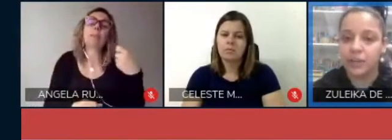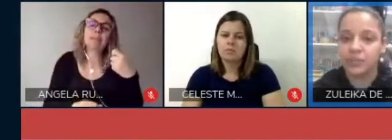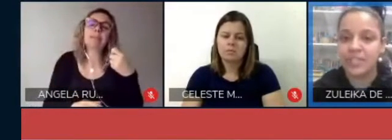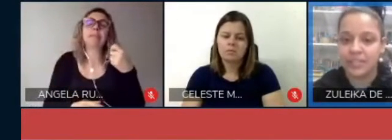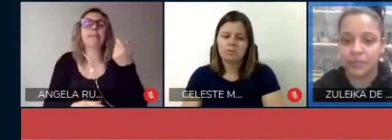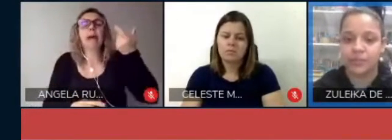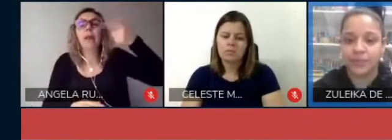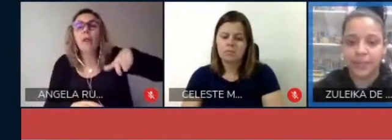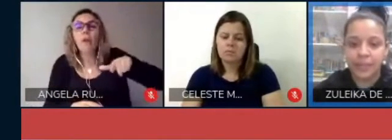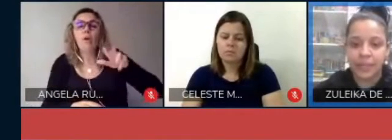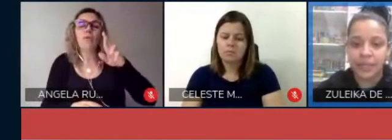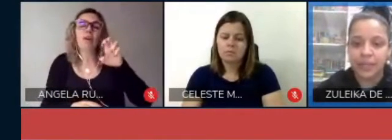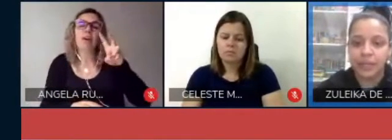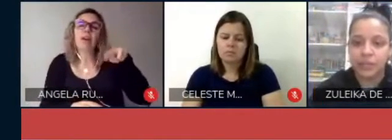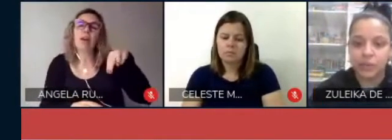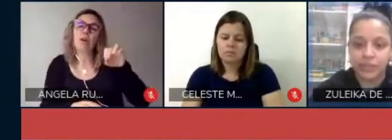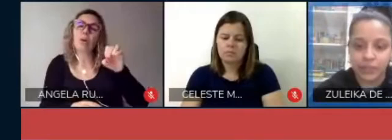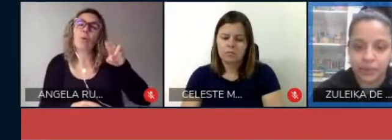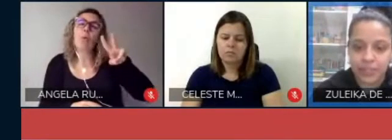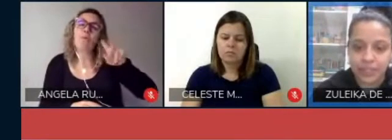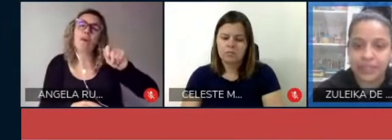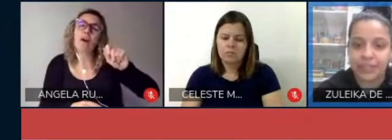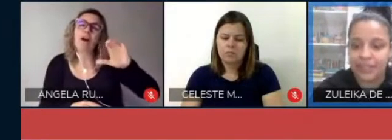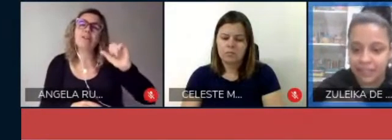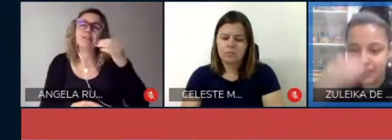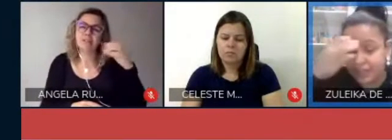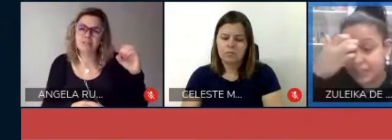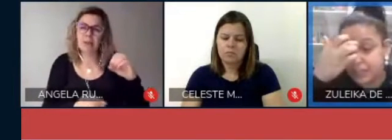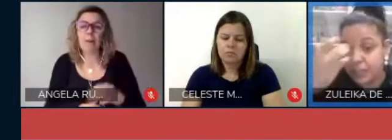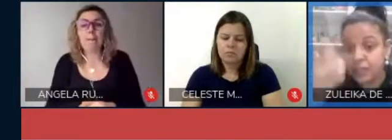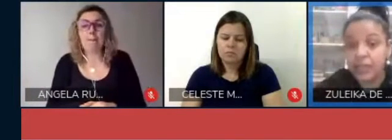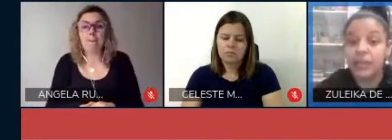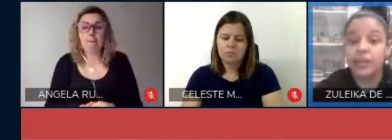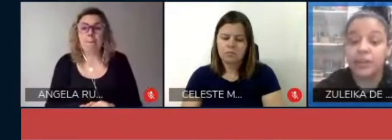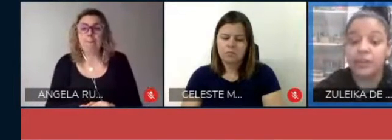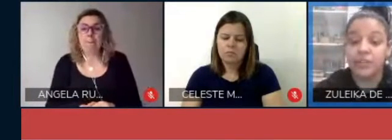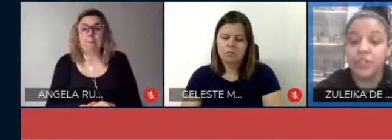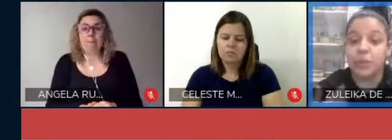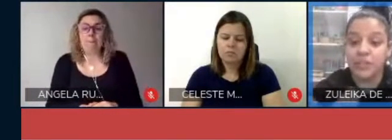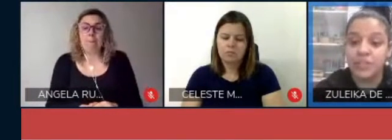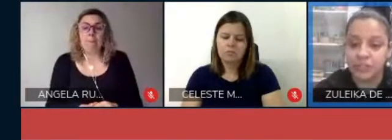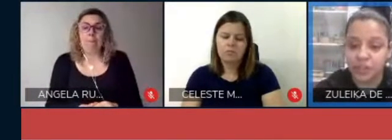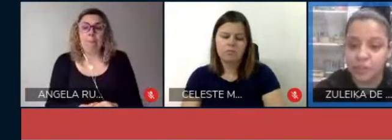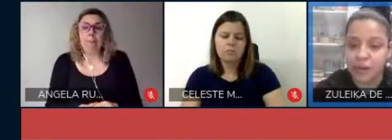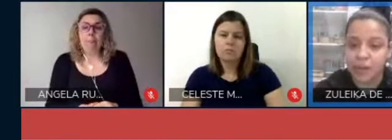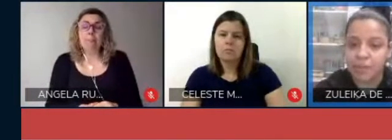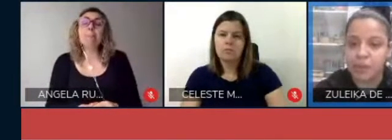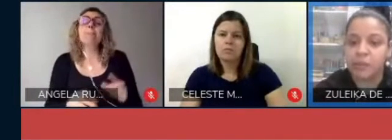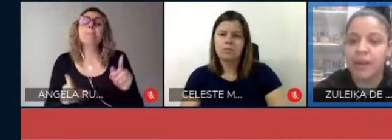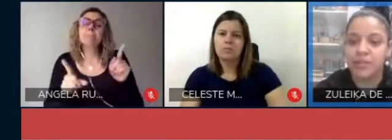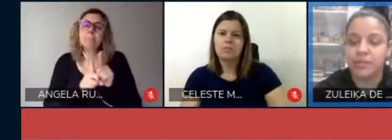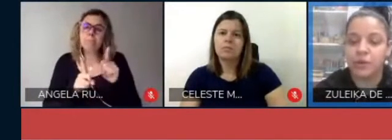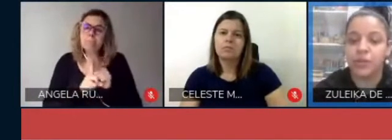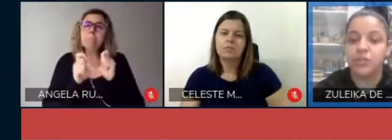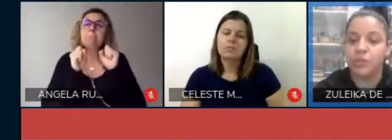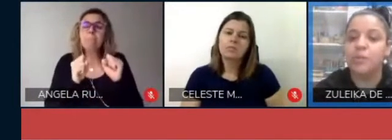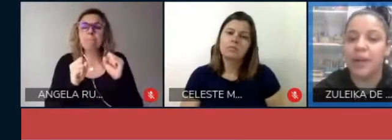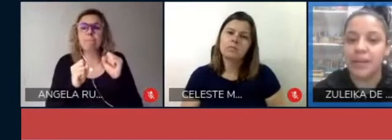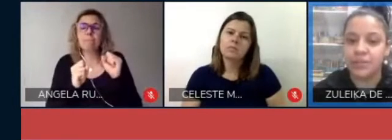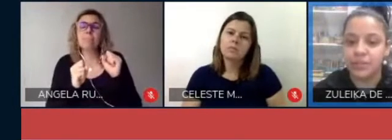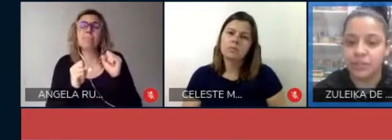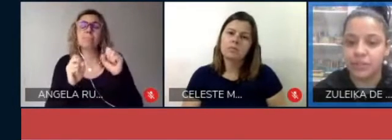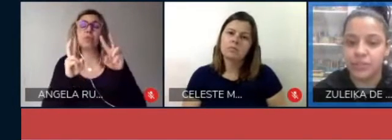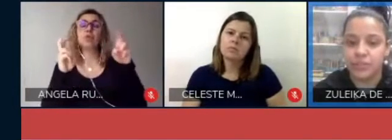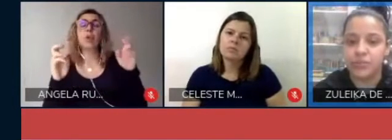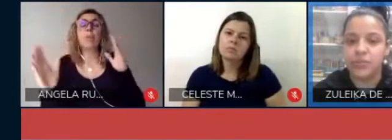acontecer a renovação. Outra coisa aqui, a gente pode se informar pelo prazo,